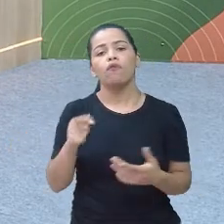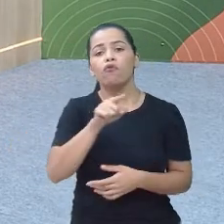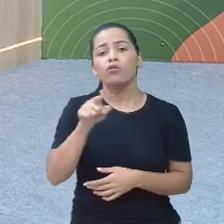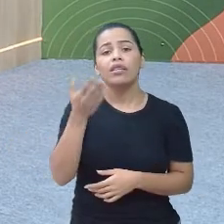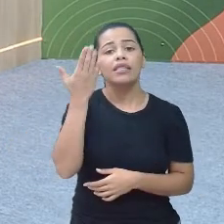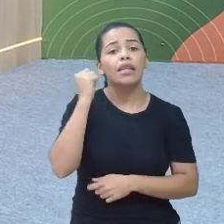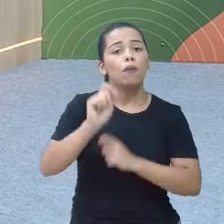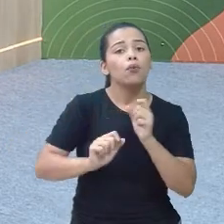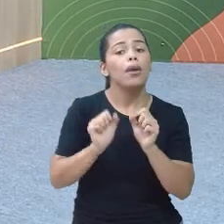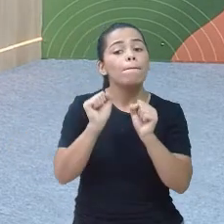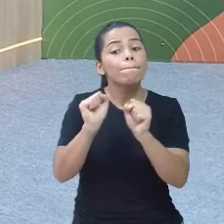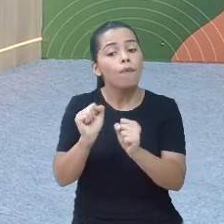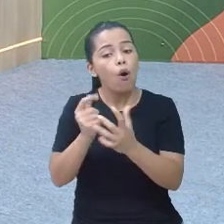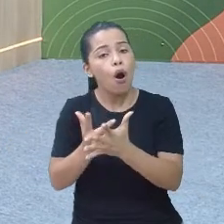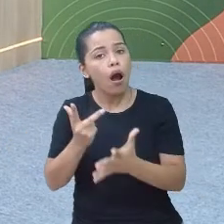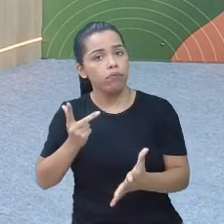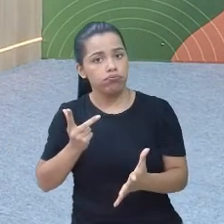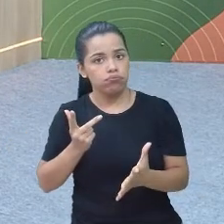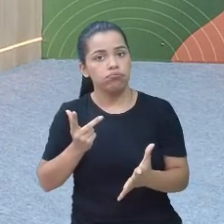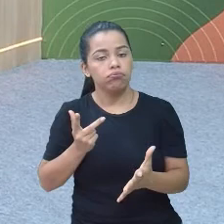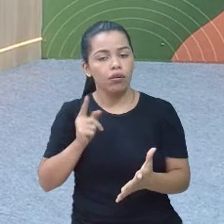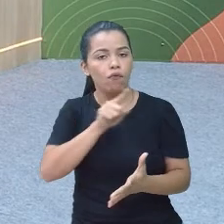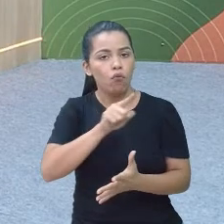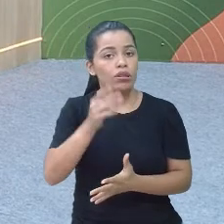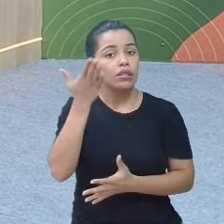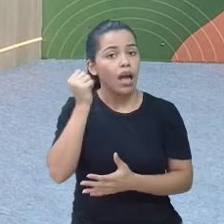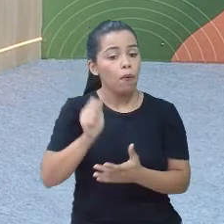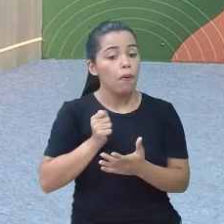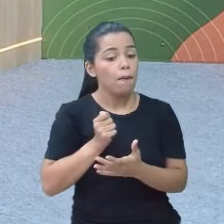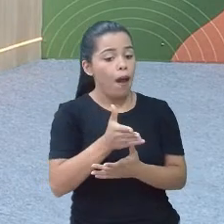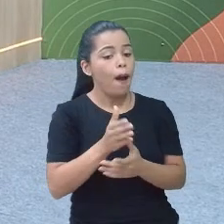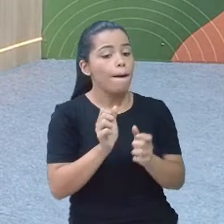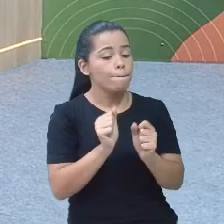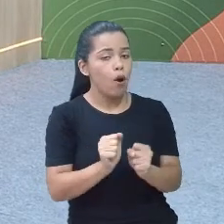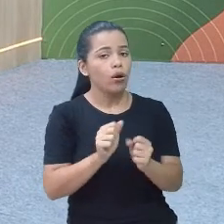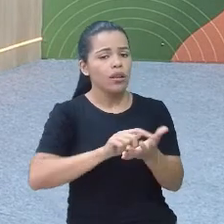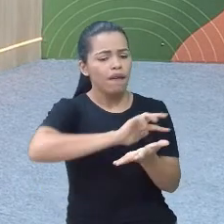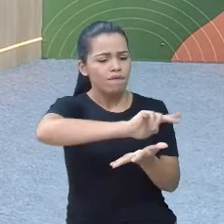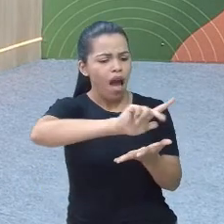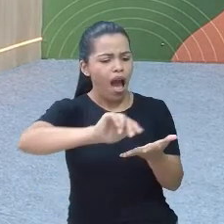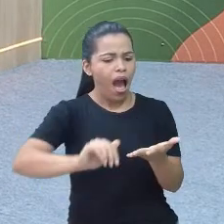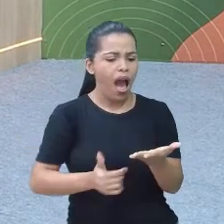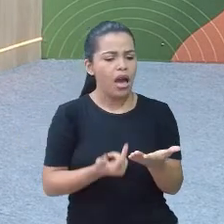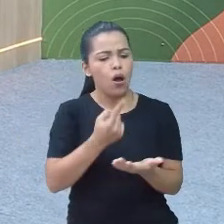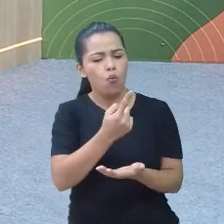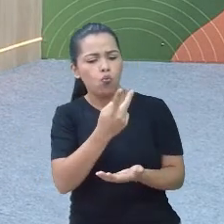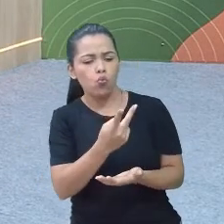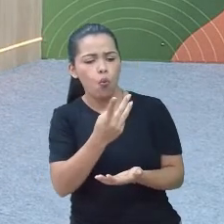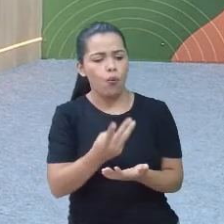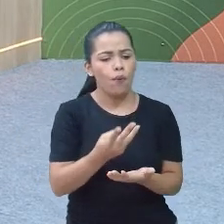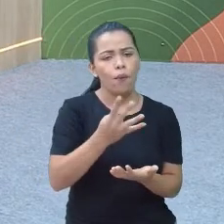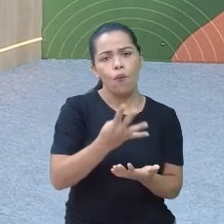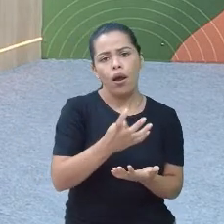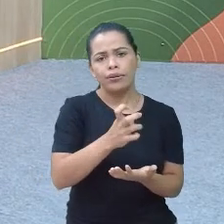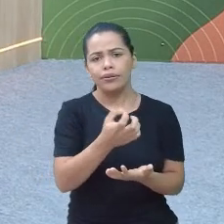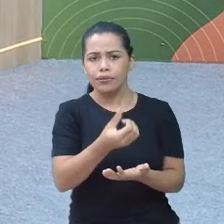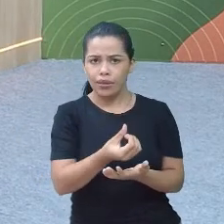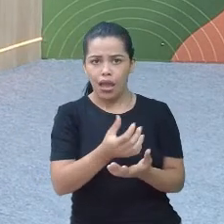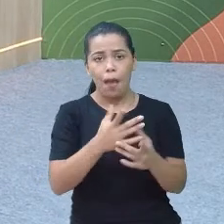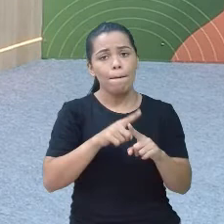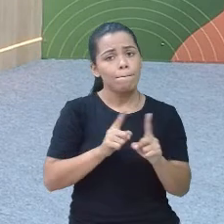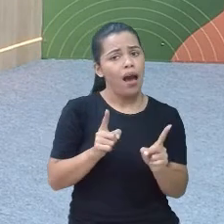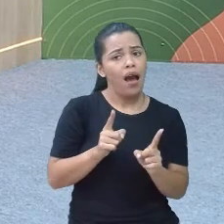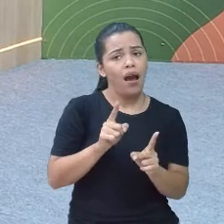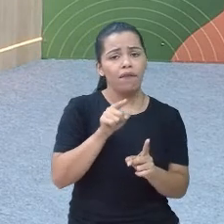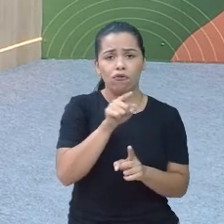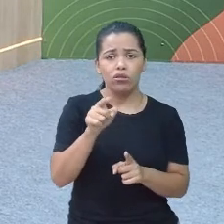o que pode acontecer, ou seja, jogar um dado, você pode ter as faces 1, 2, 3, 4, 5 e 6, mas você